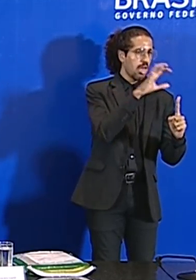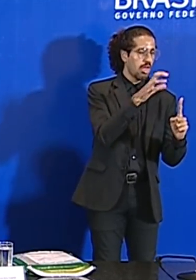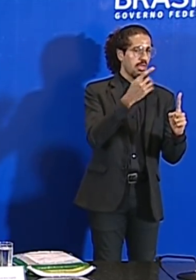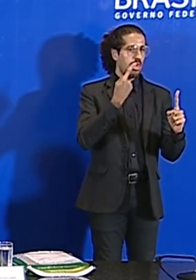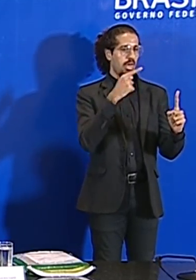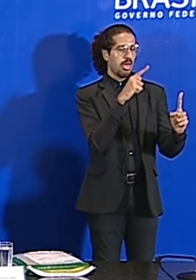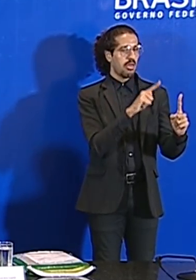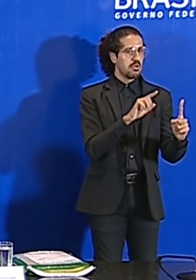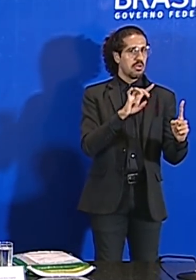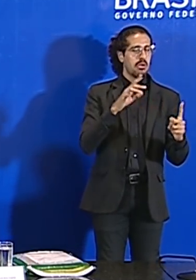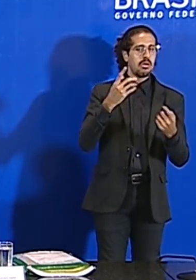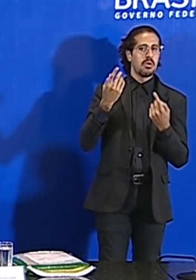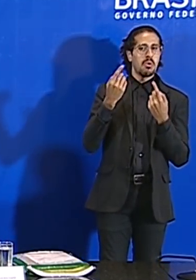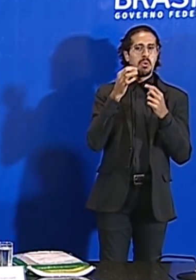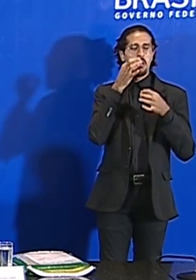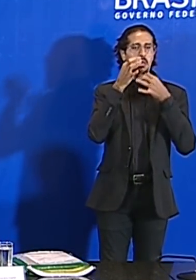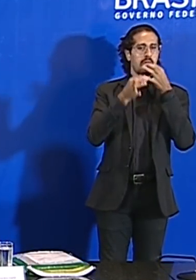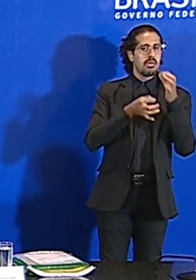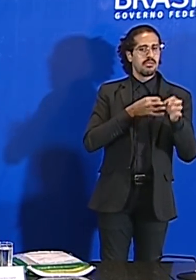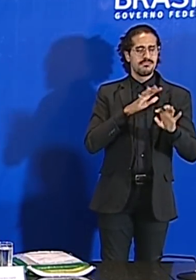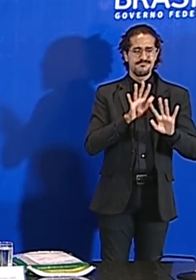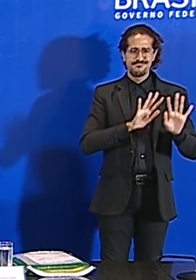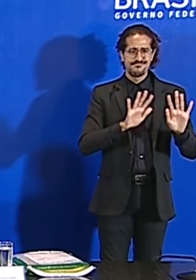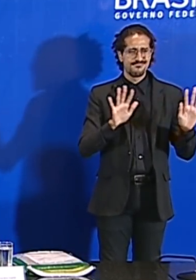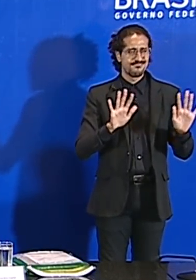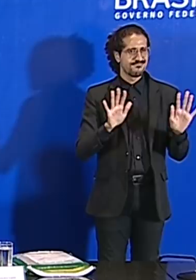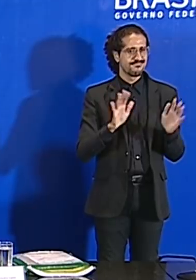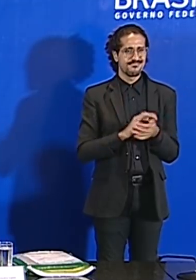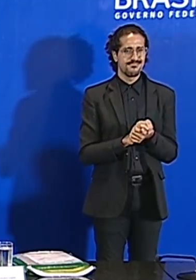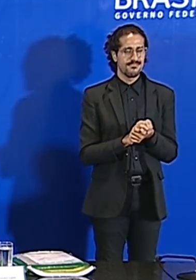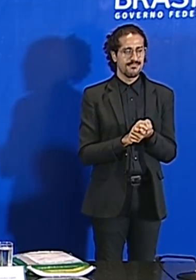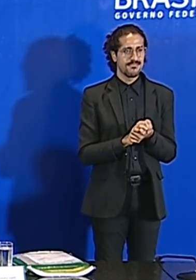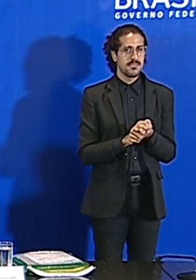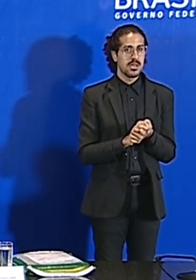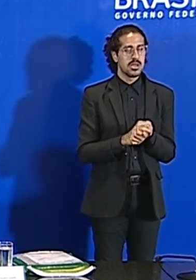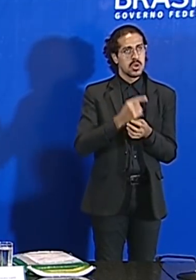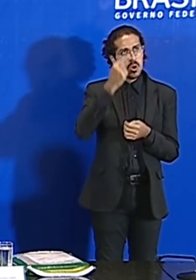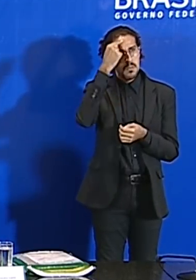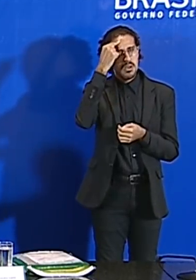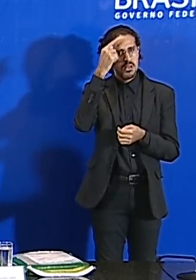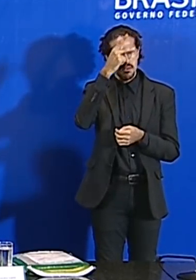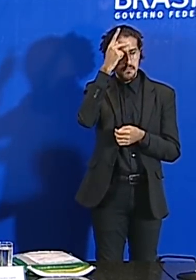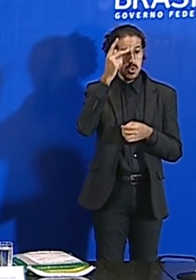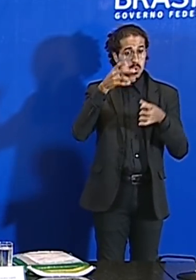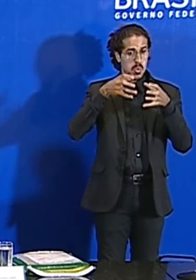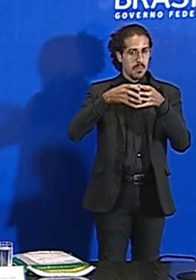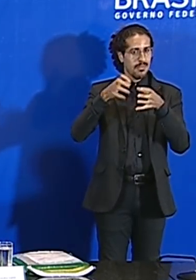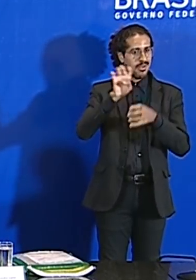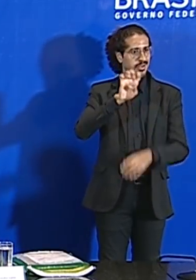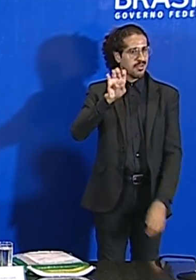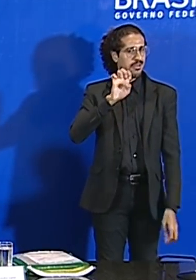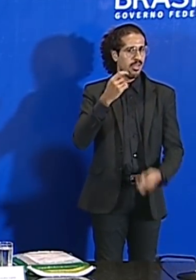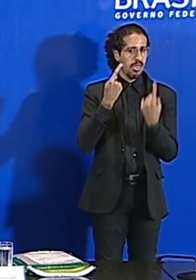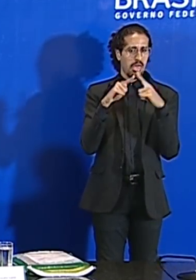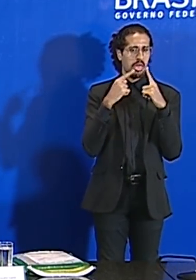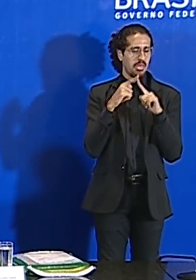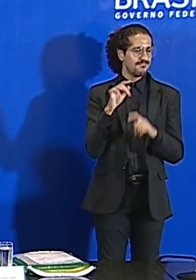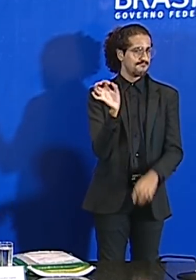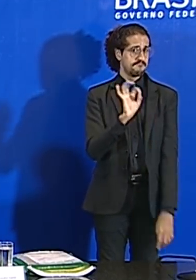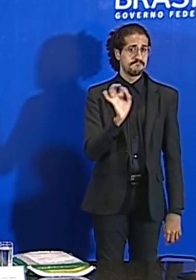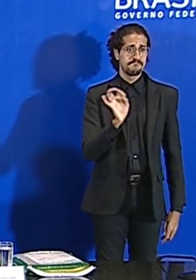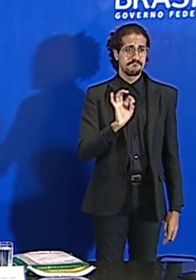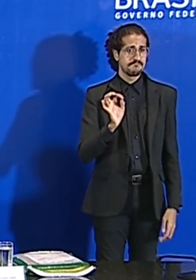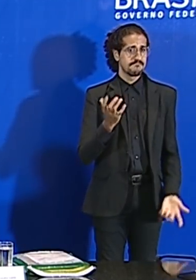polêmica. Até, eu acho que até o pessoal mais à esquerda não está criticando, né?